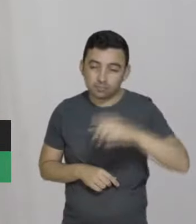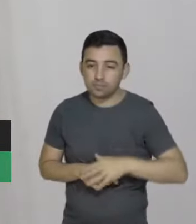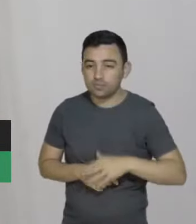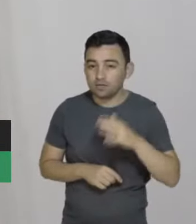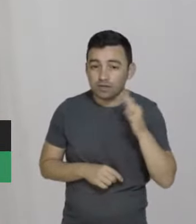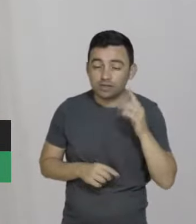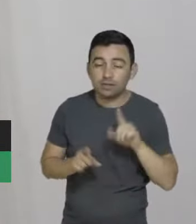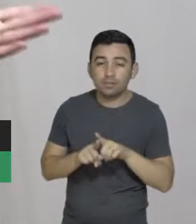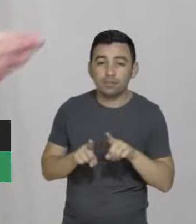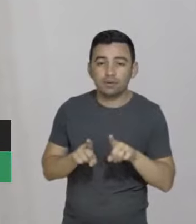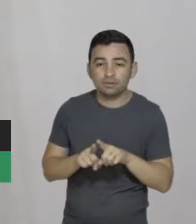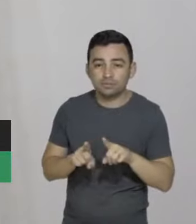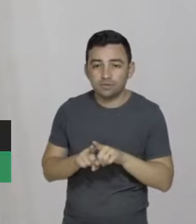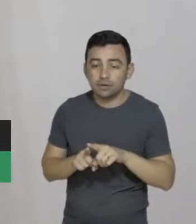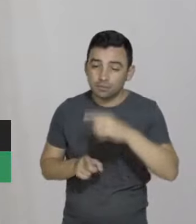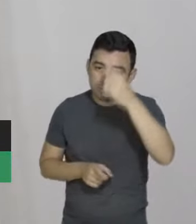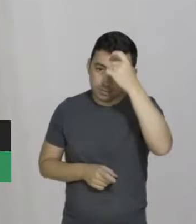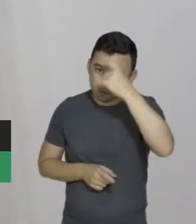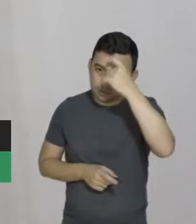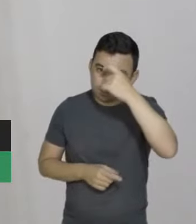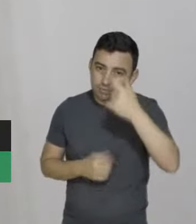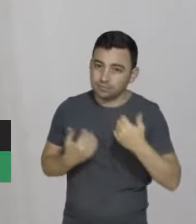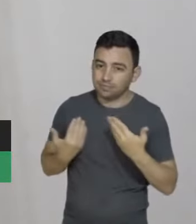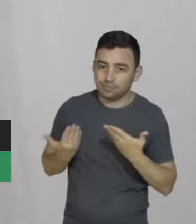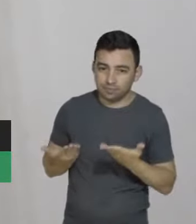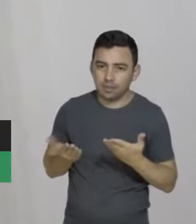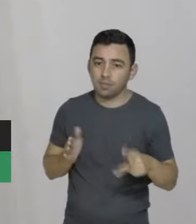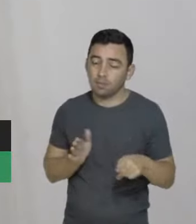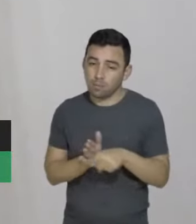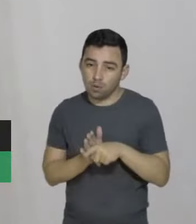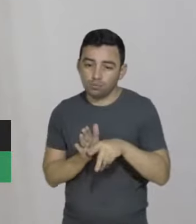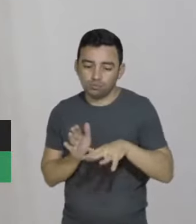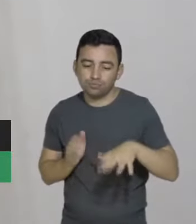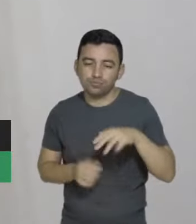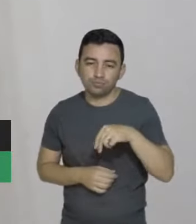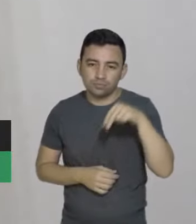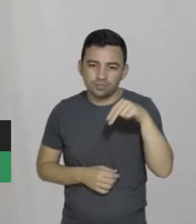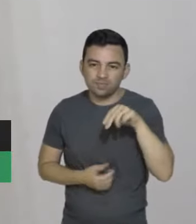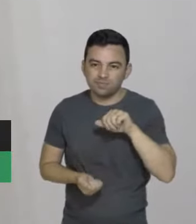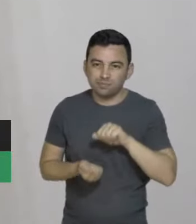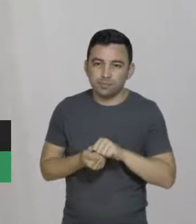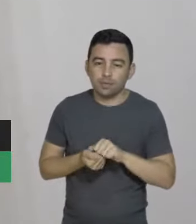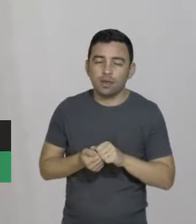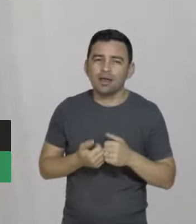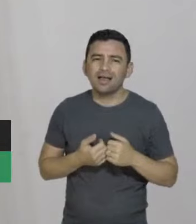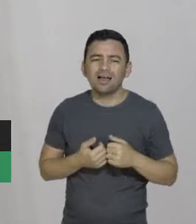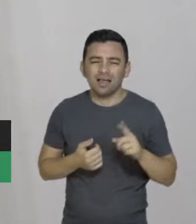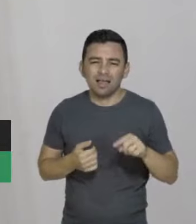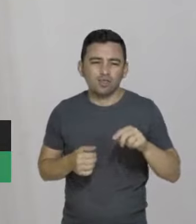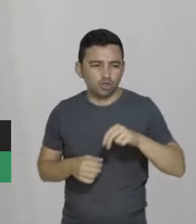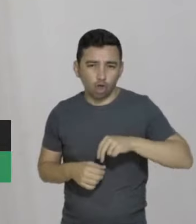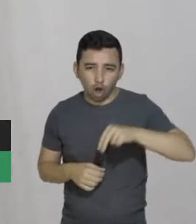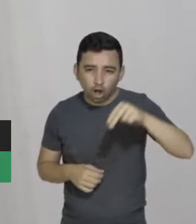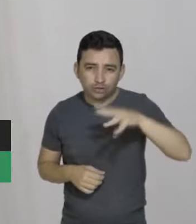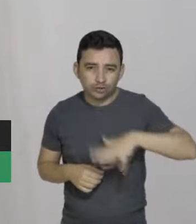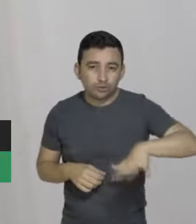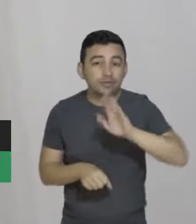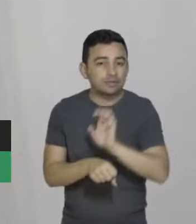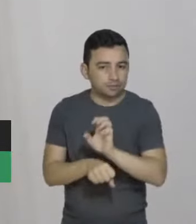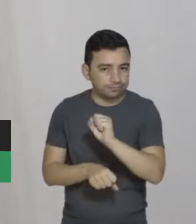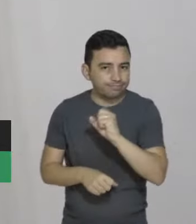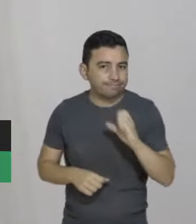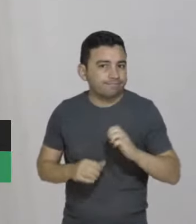e também o deputado Maurício, que está fazendo parte da bancada do Norte conosco. Por quê? A região norte do estado é uma região que vem se desenvolvendo